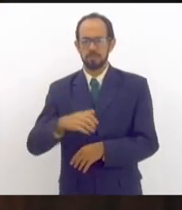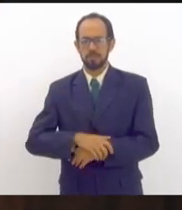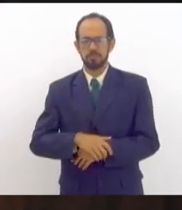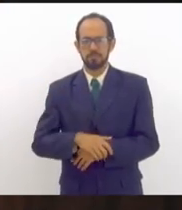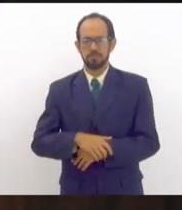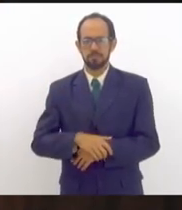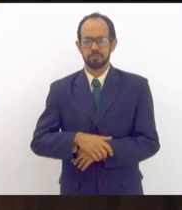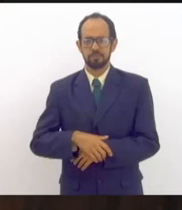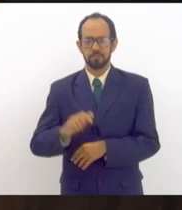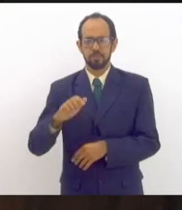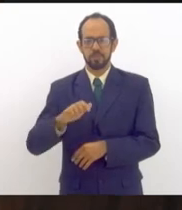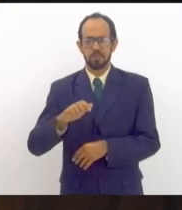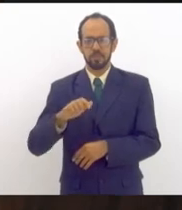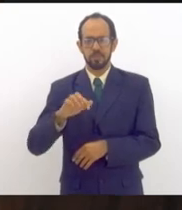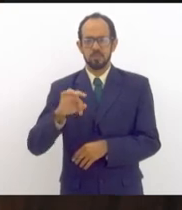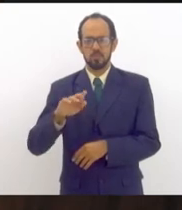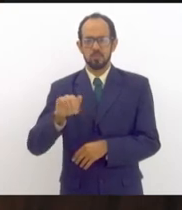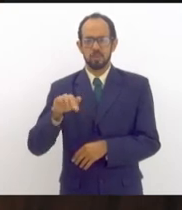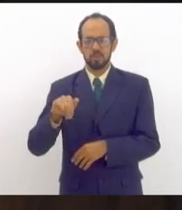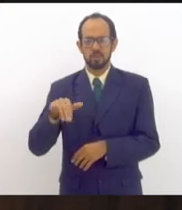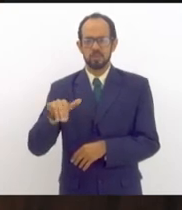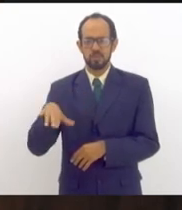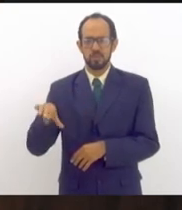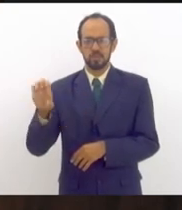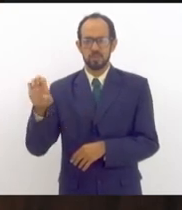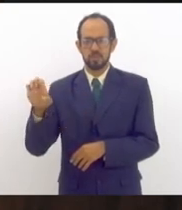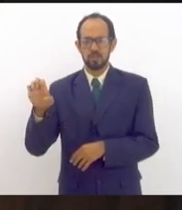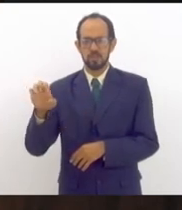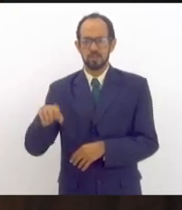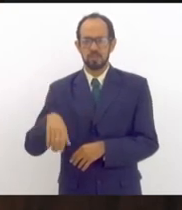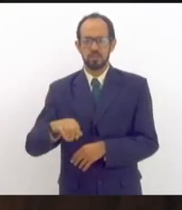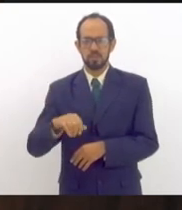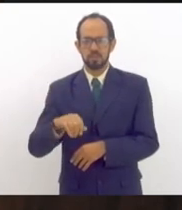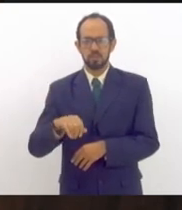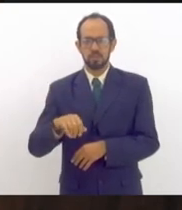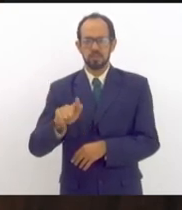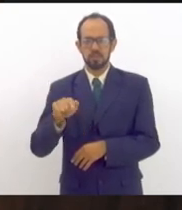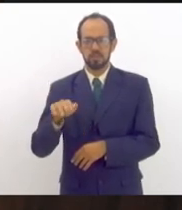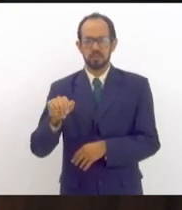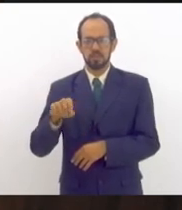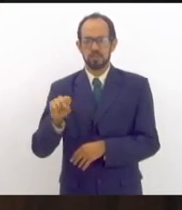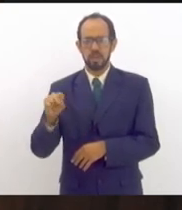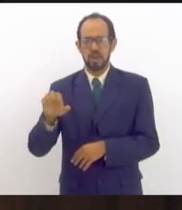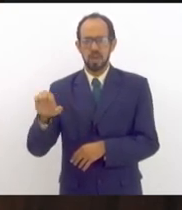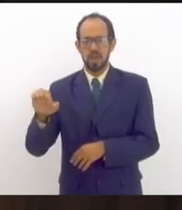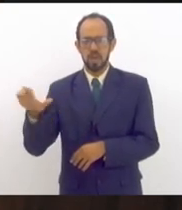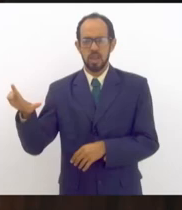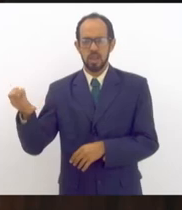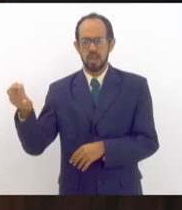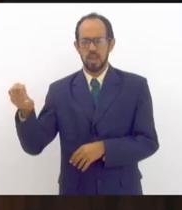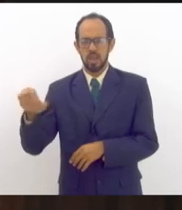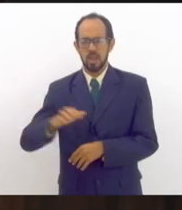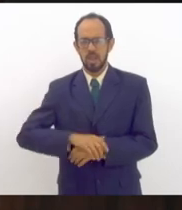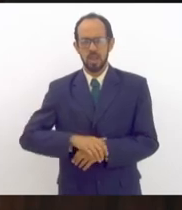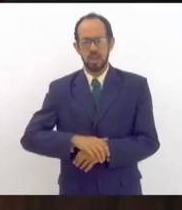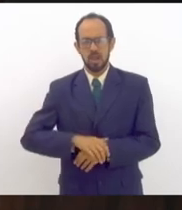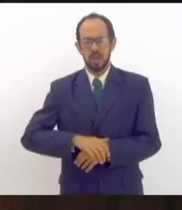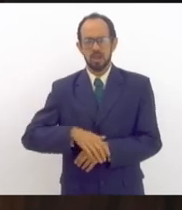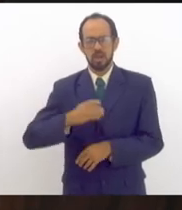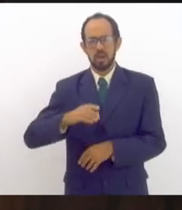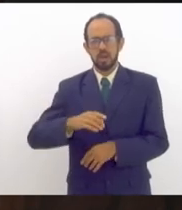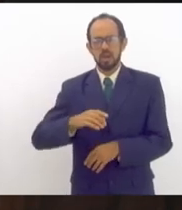Deputado deputada Franciane Mota deputada Gisele Monteiro Deputado